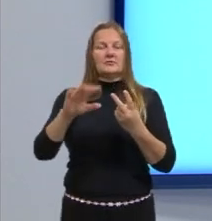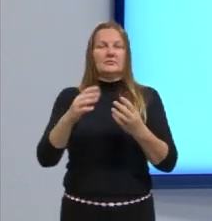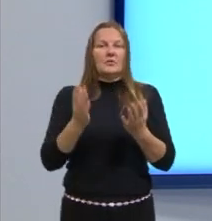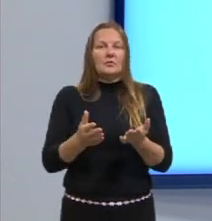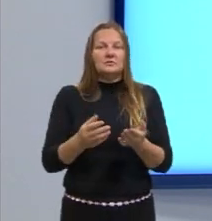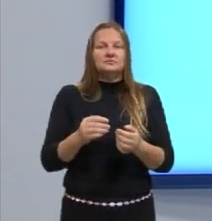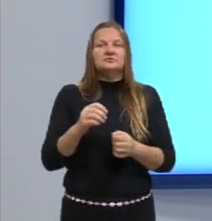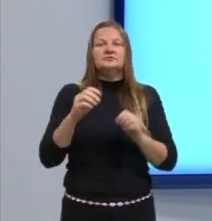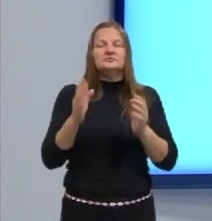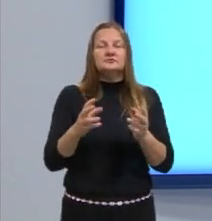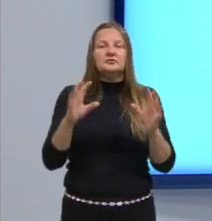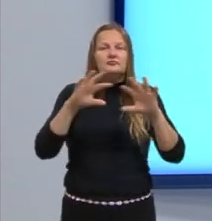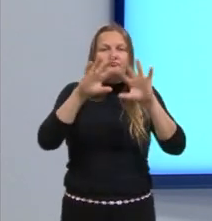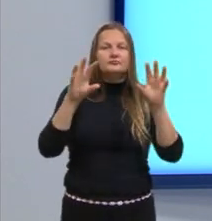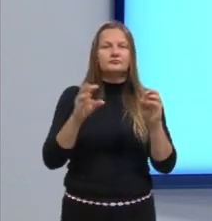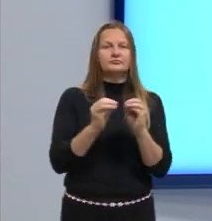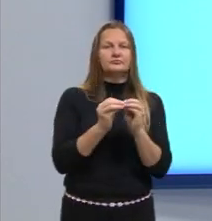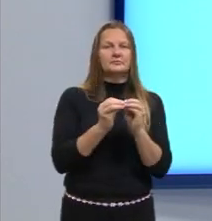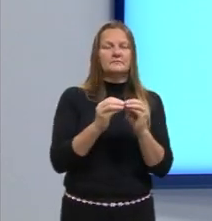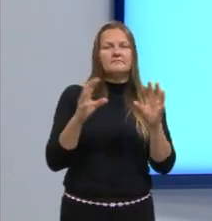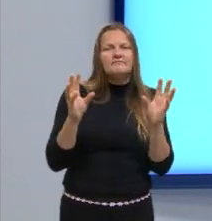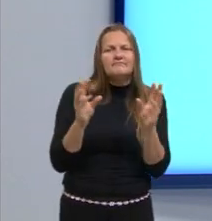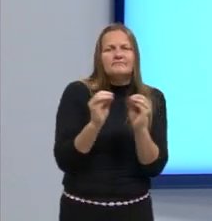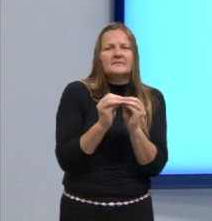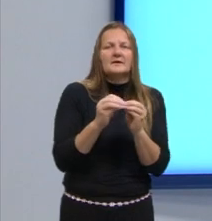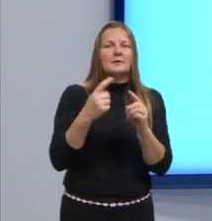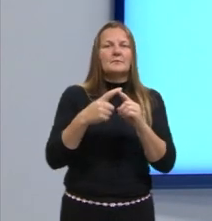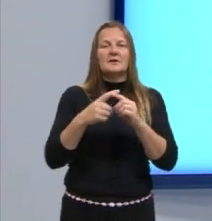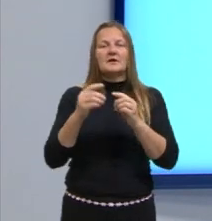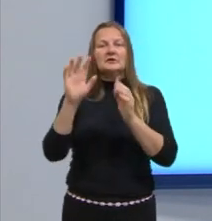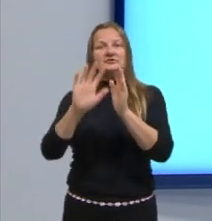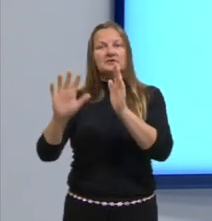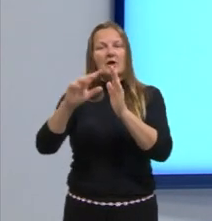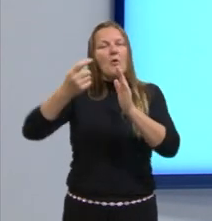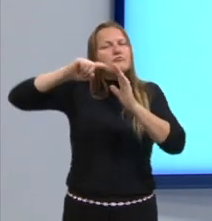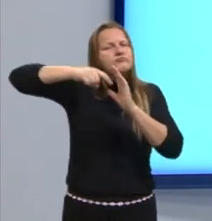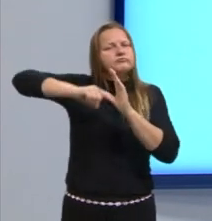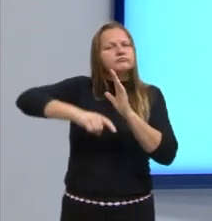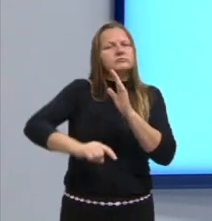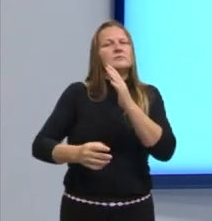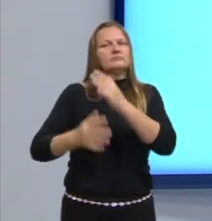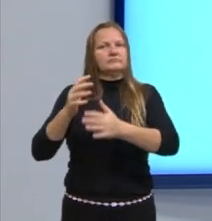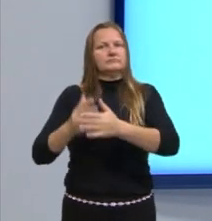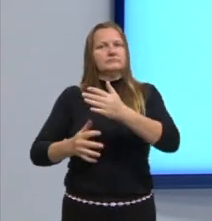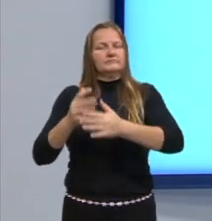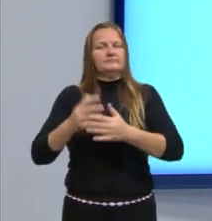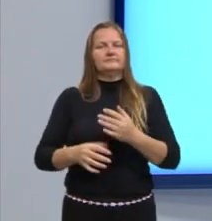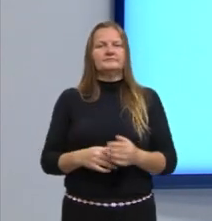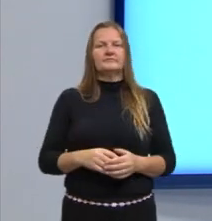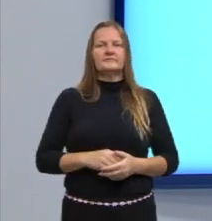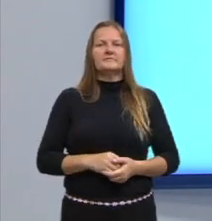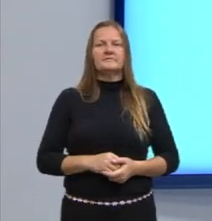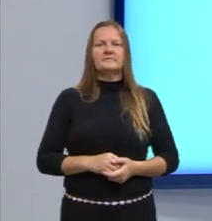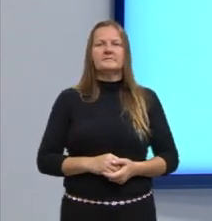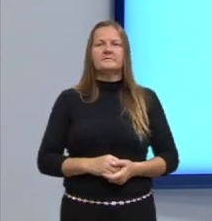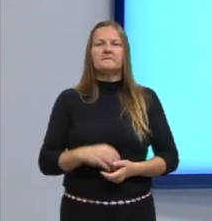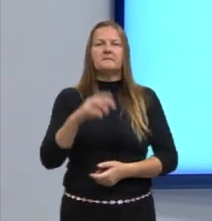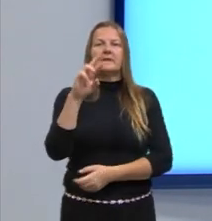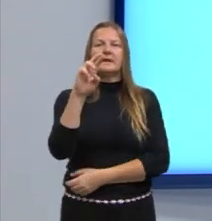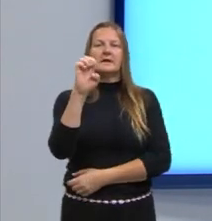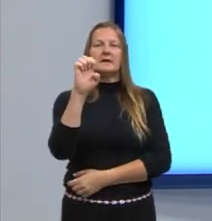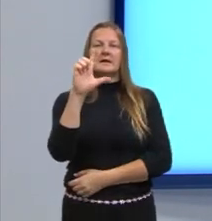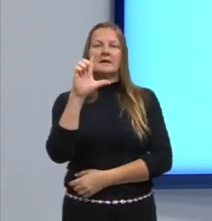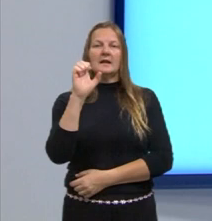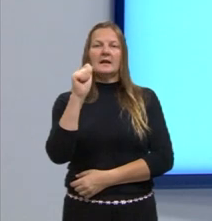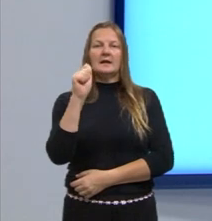vai falar somente da restrita né geral ela acaba sendo muito mais complexa a relatividade restrita ela